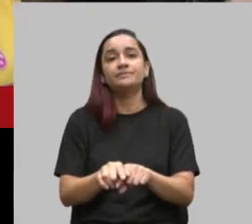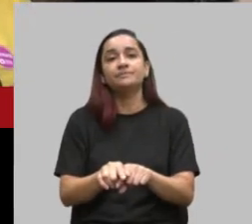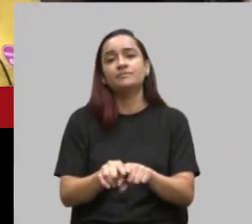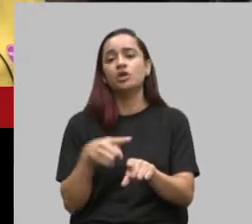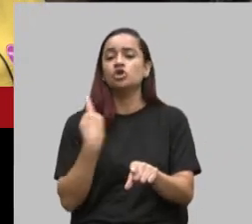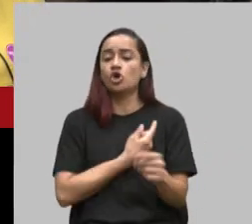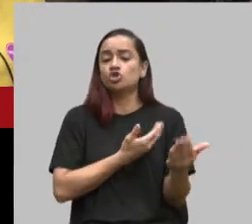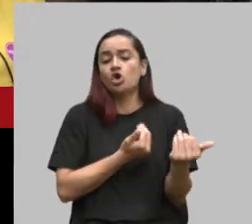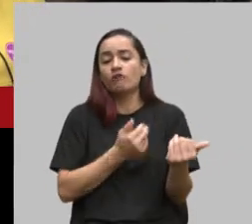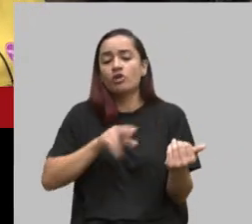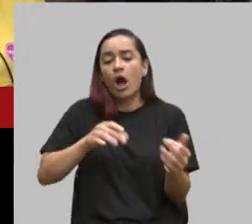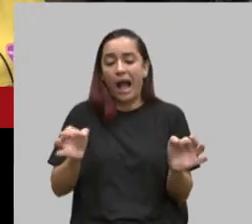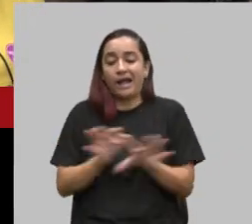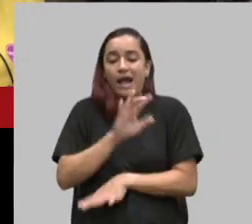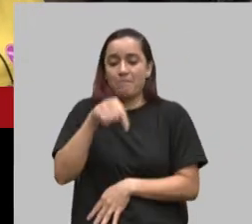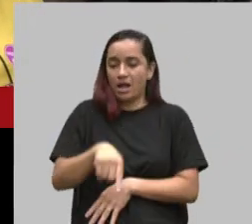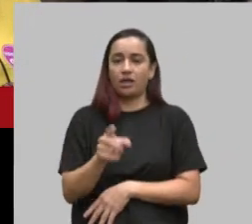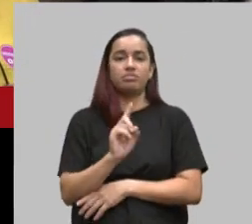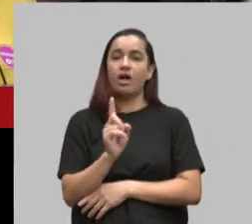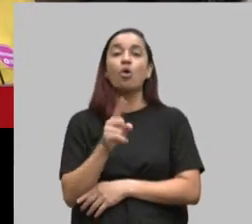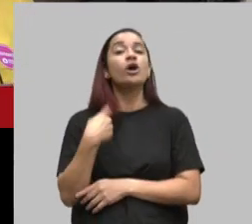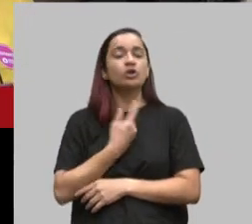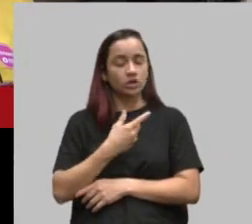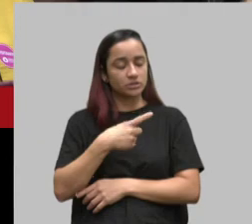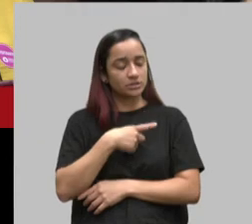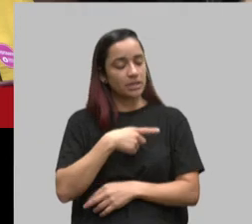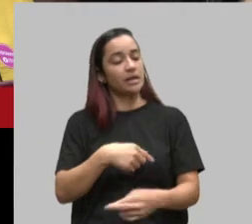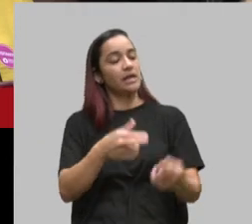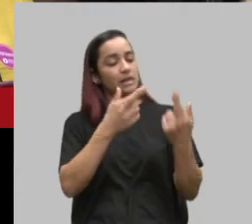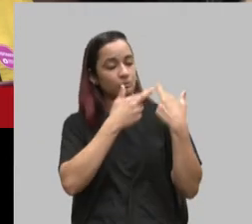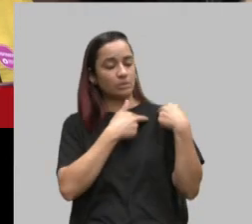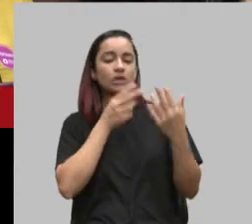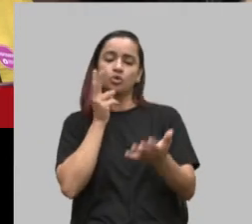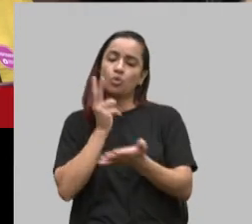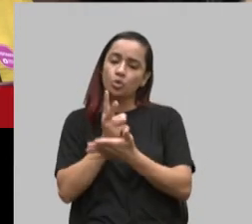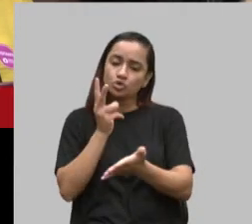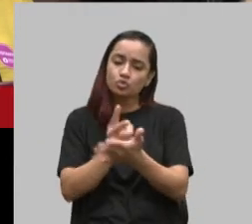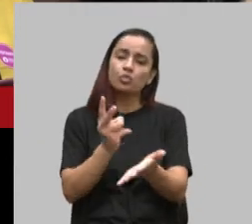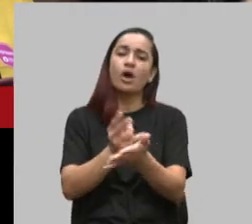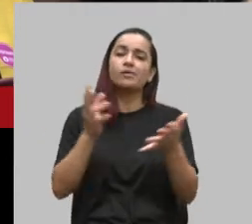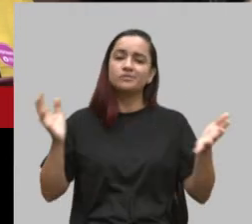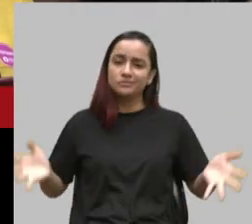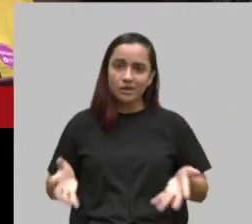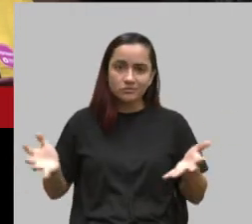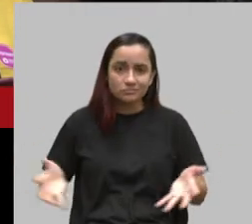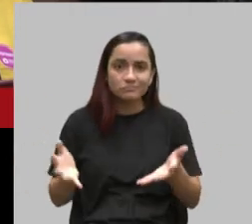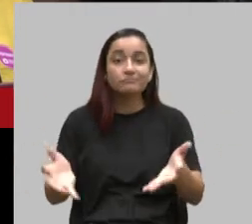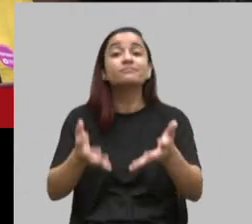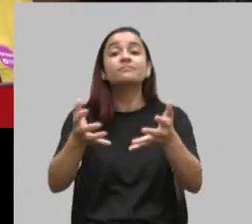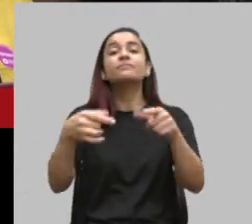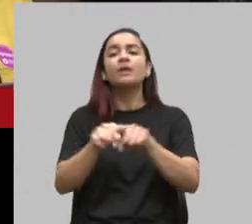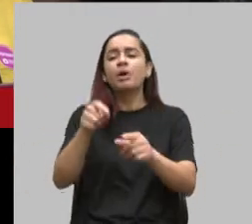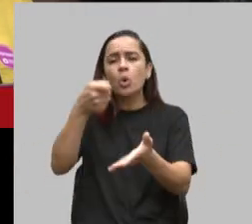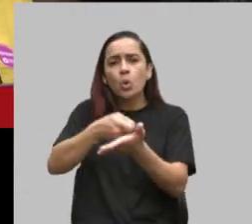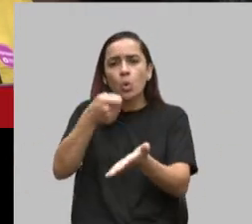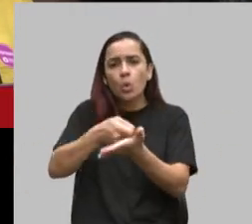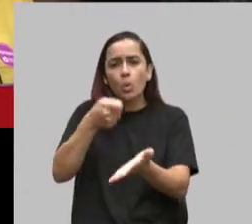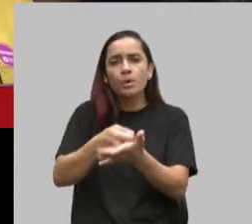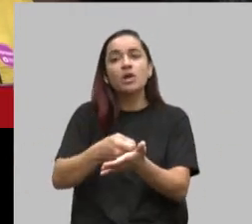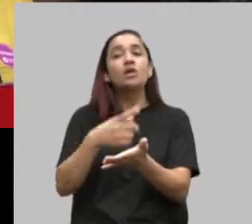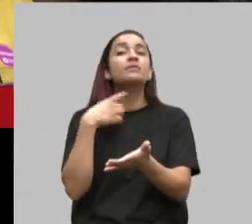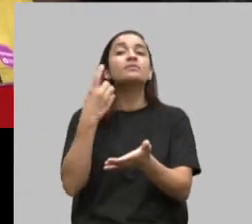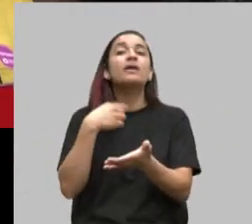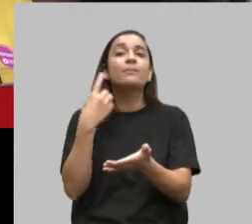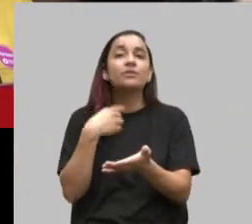nessa plenária nós temos o papel de continuar incentivando e cobrando dos deputados que